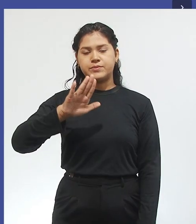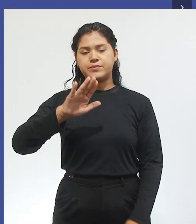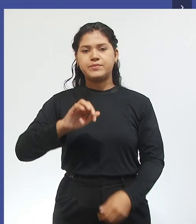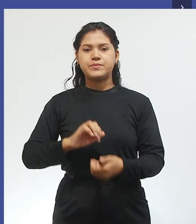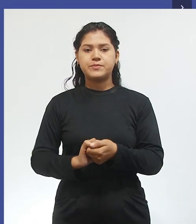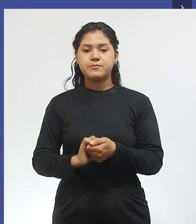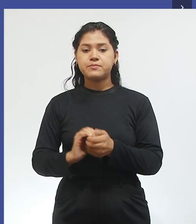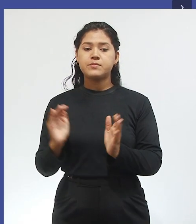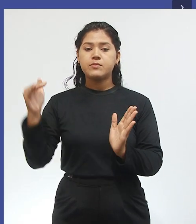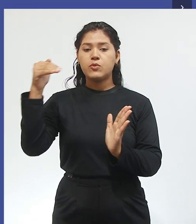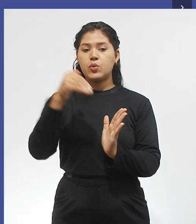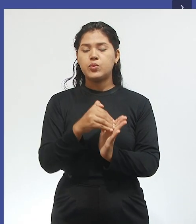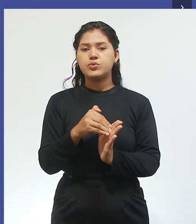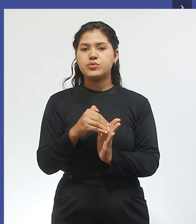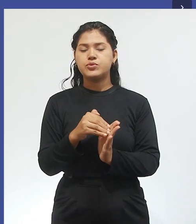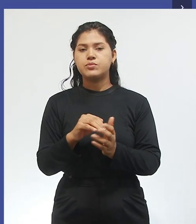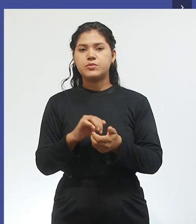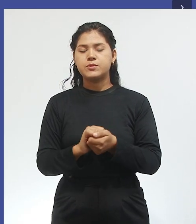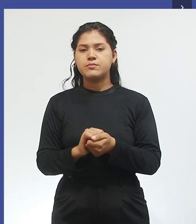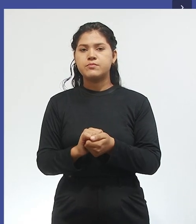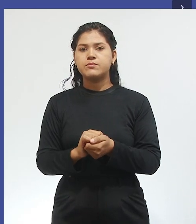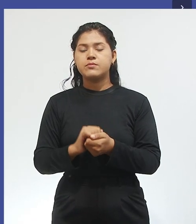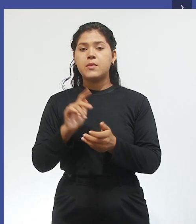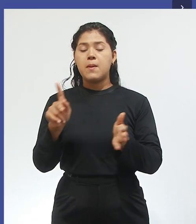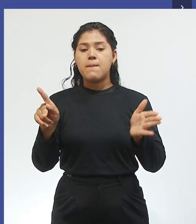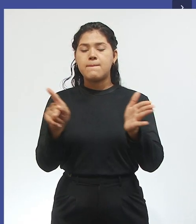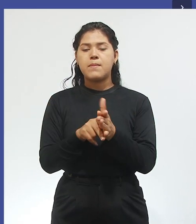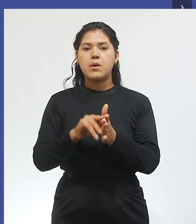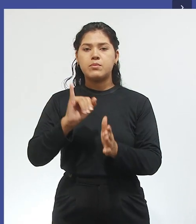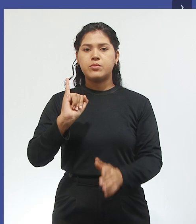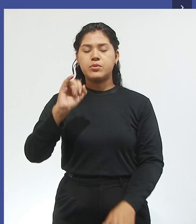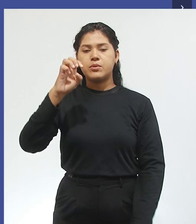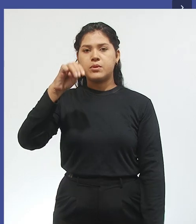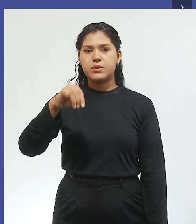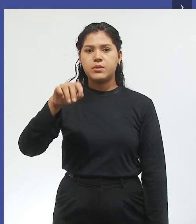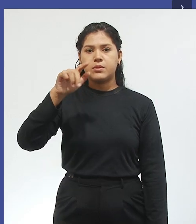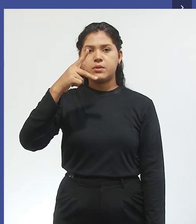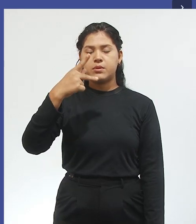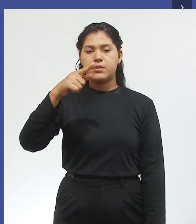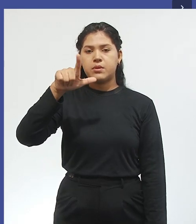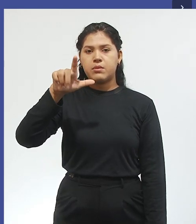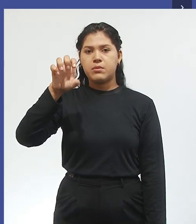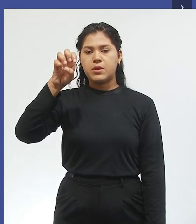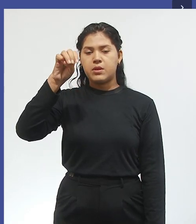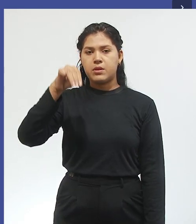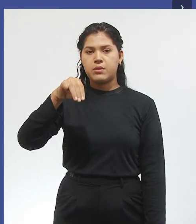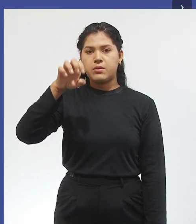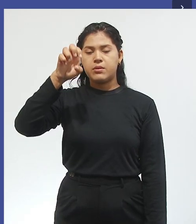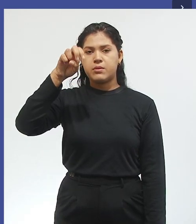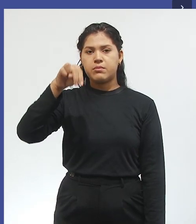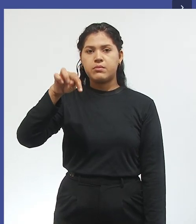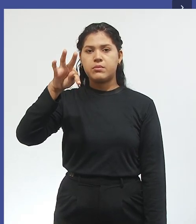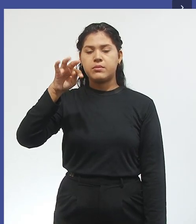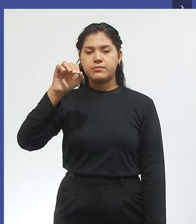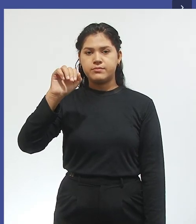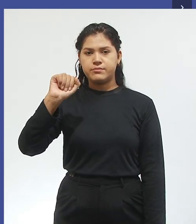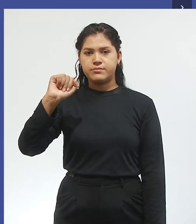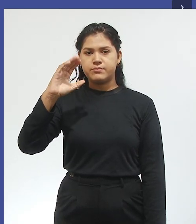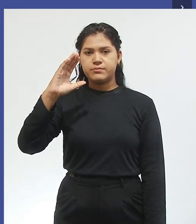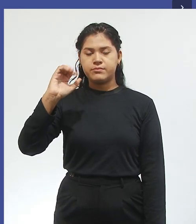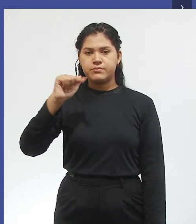Por último, a gente tem a implementação. O que é a implementação? A gente vai definir quem faz o quê, quando e por quanto